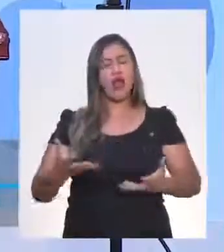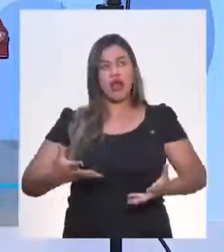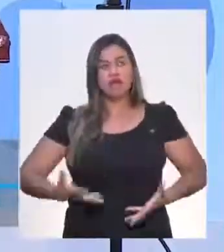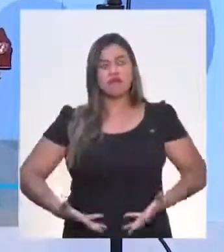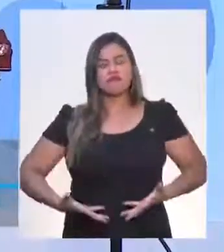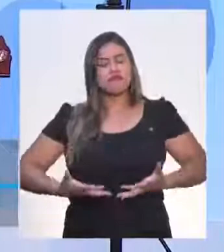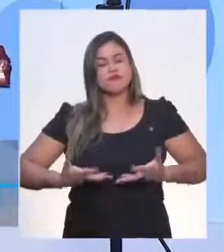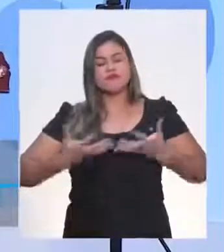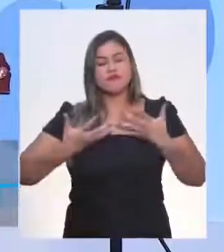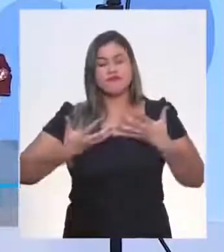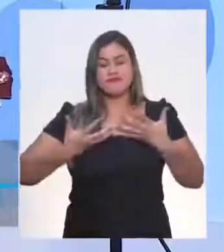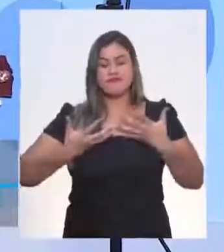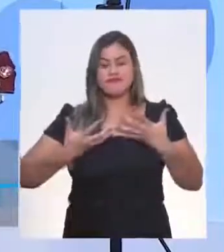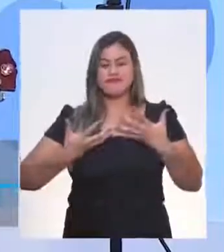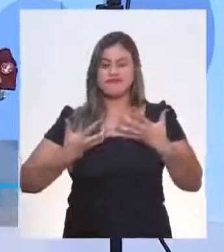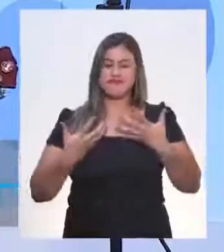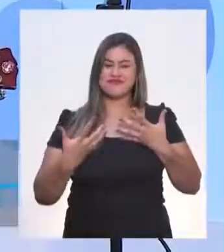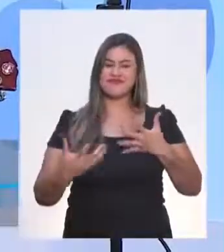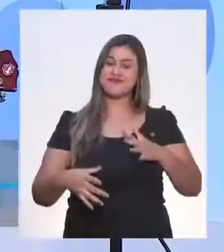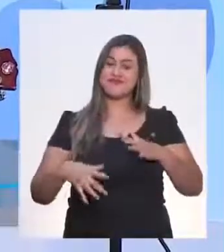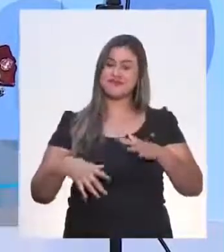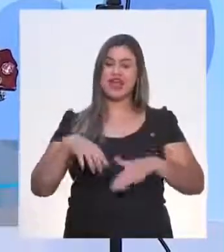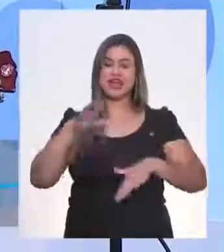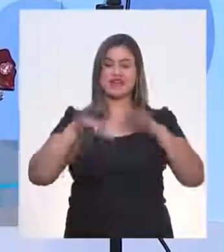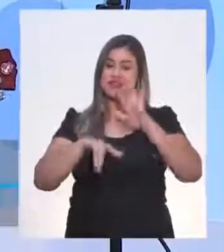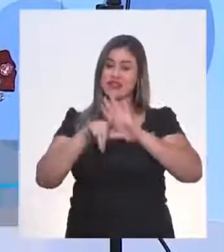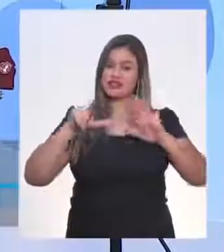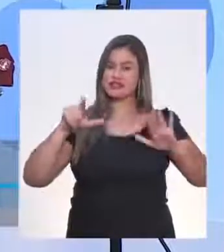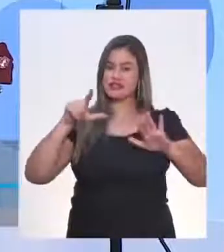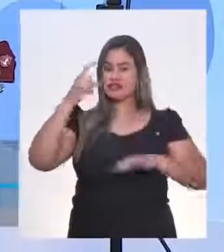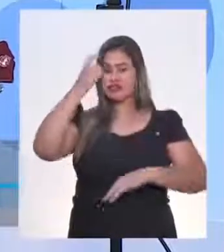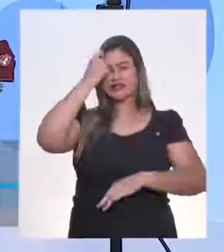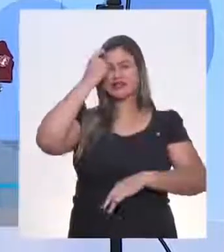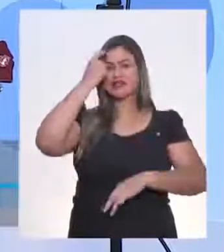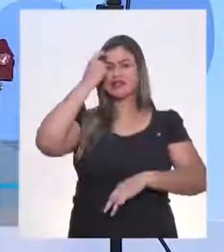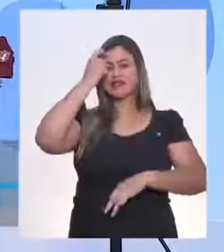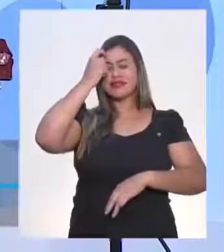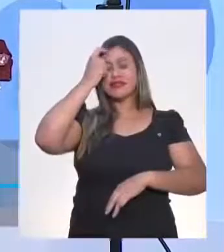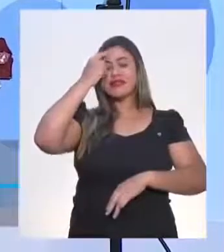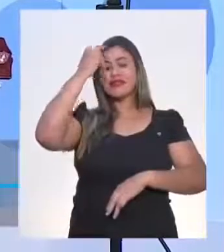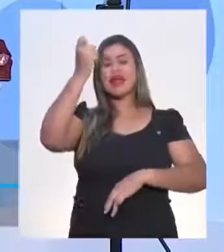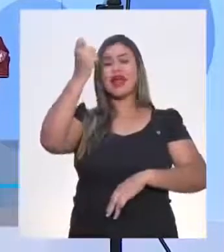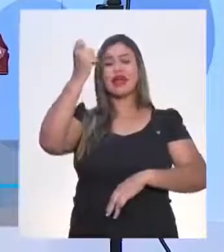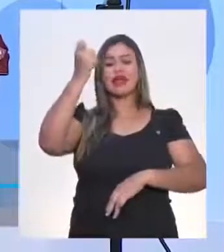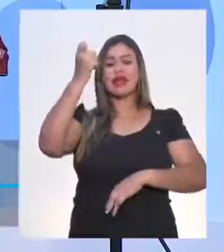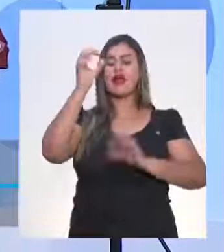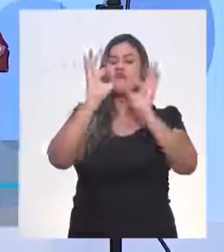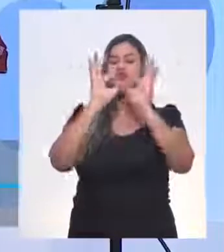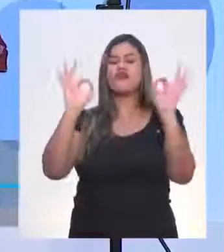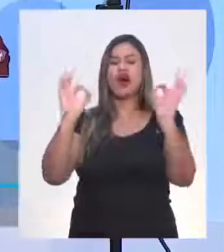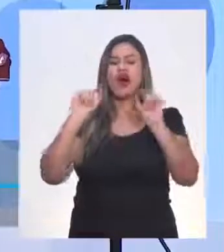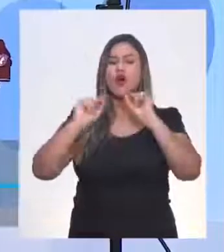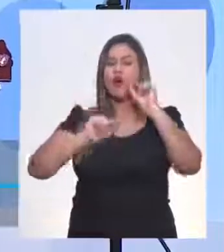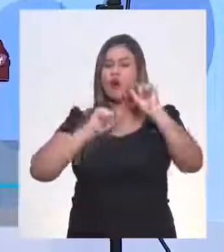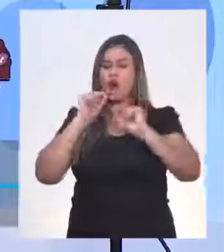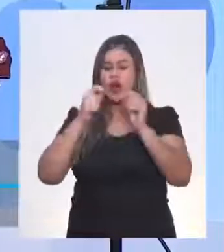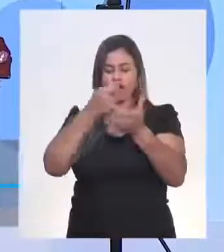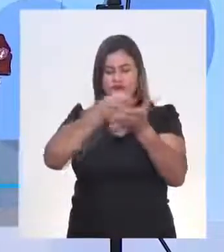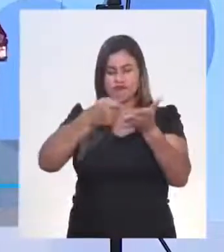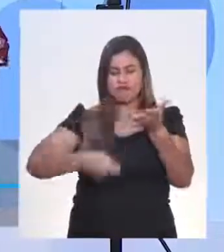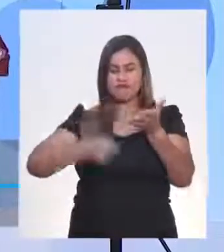inspiração normalmente veio um site né gente uma ideia que vem do nada uma uma frase assim que vem